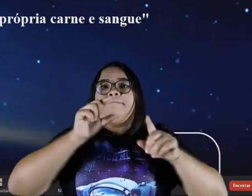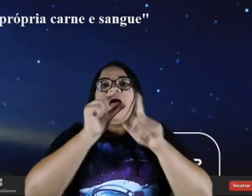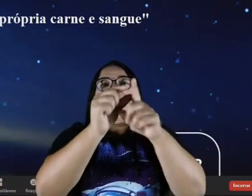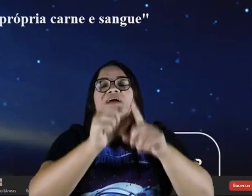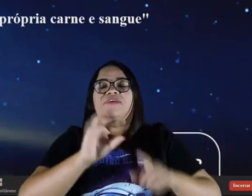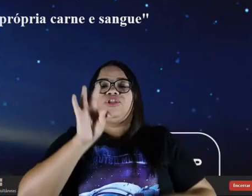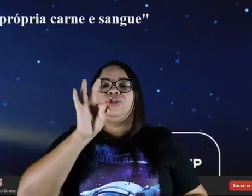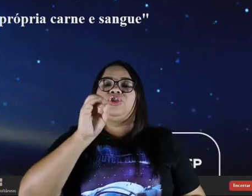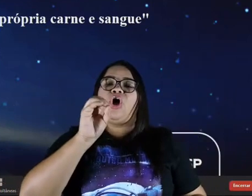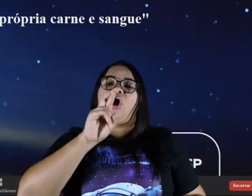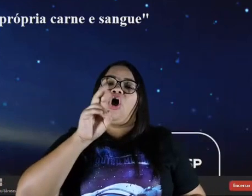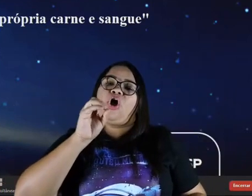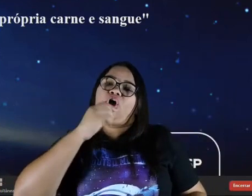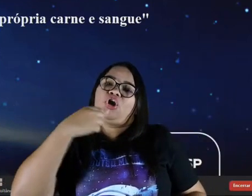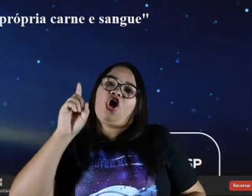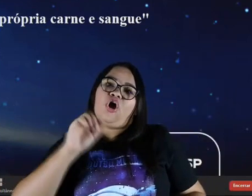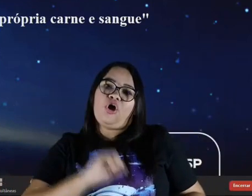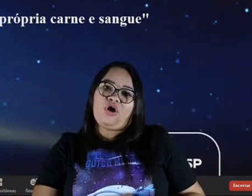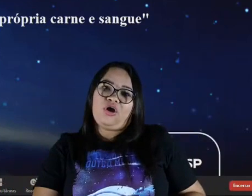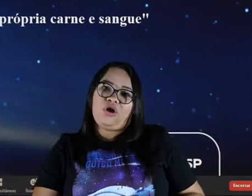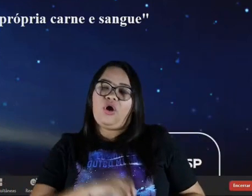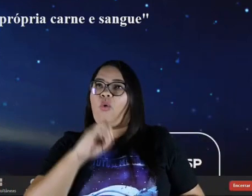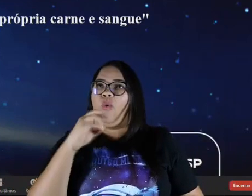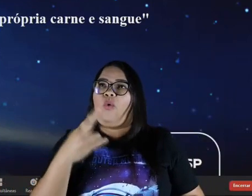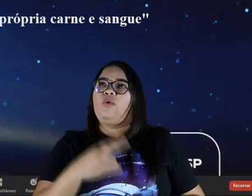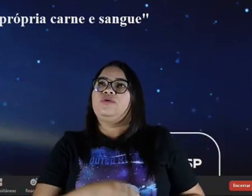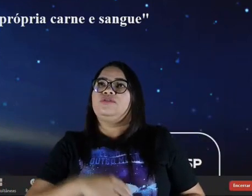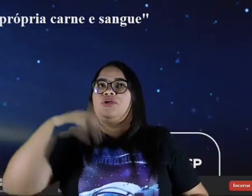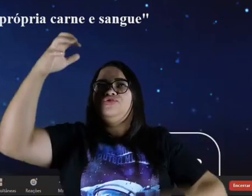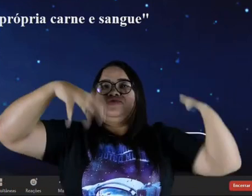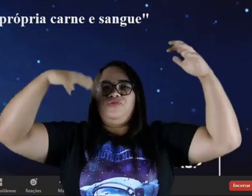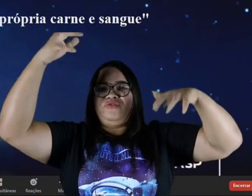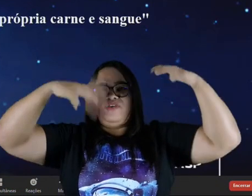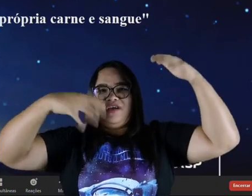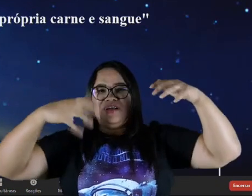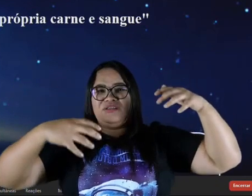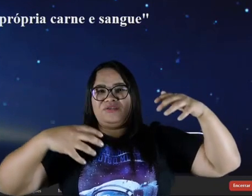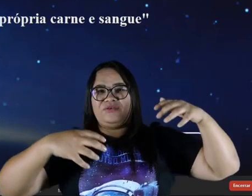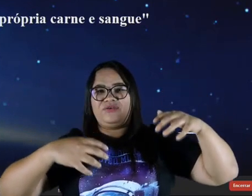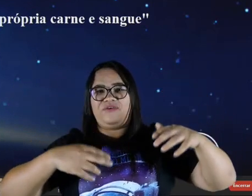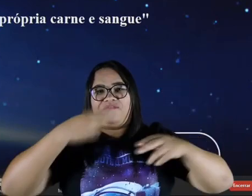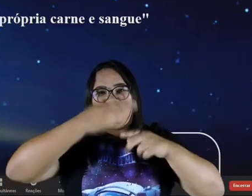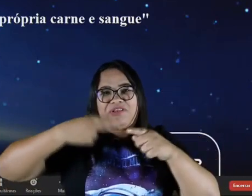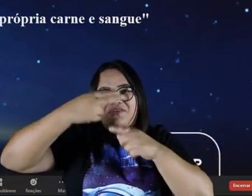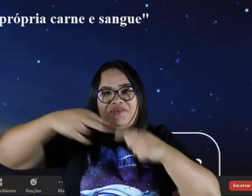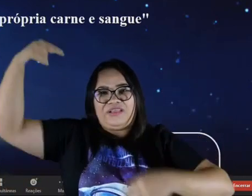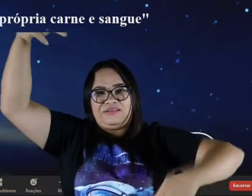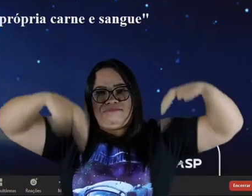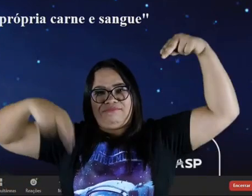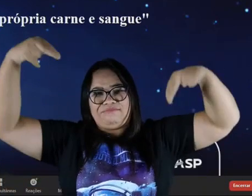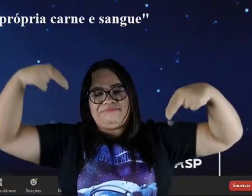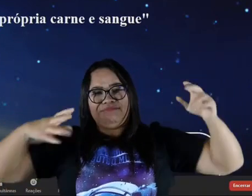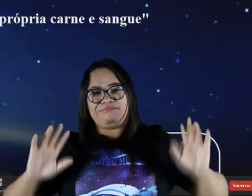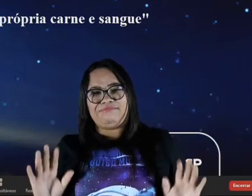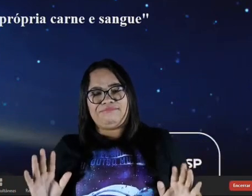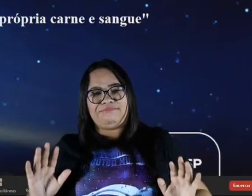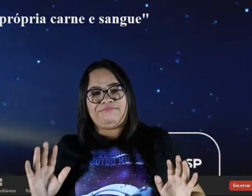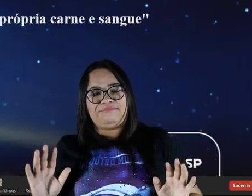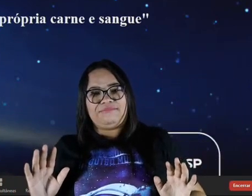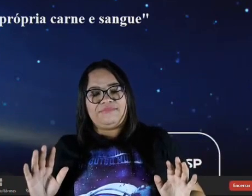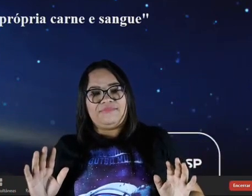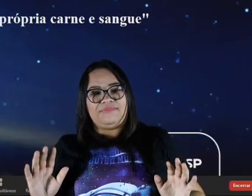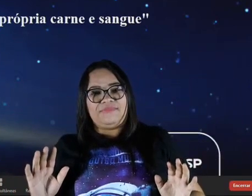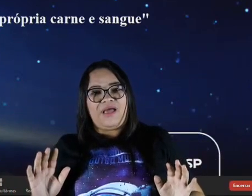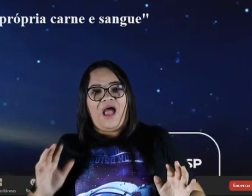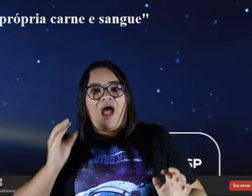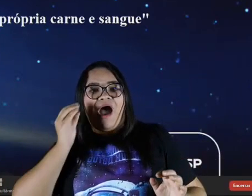Toró. Ou está chovendo canivete. Agora imagine que a minha fala seja